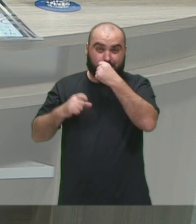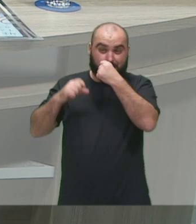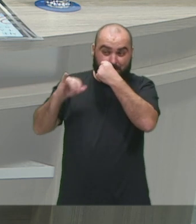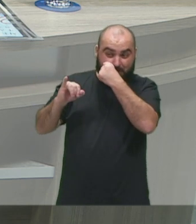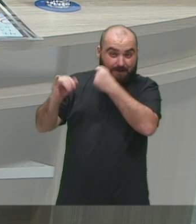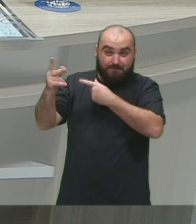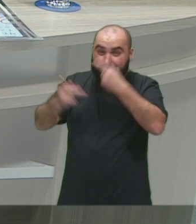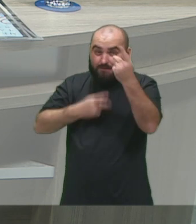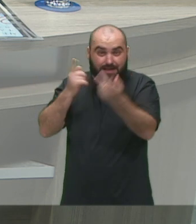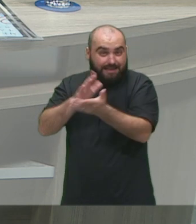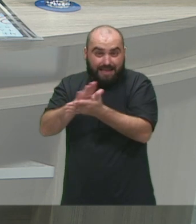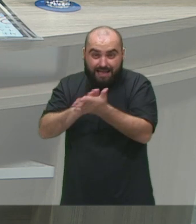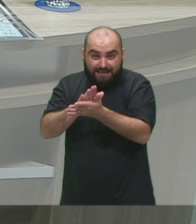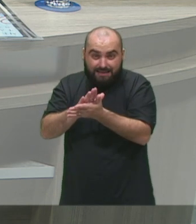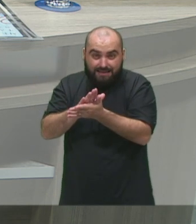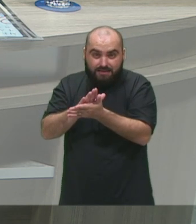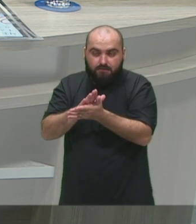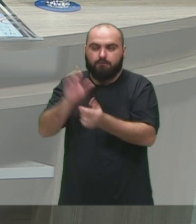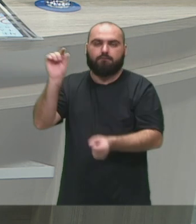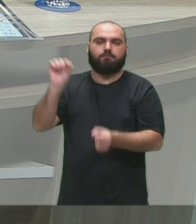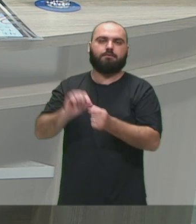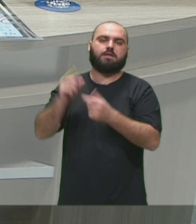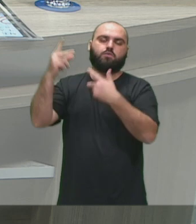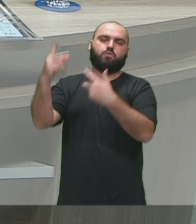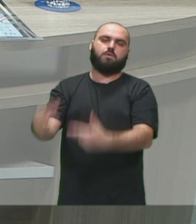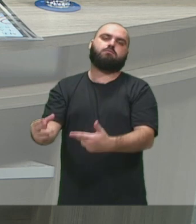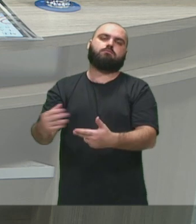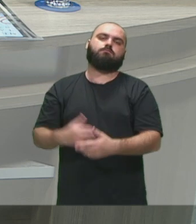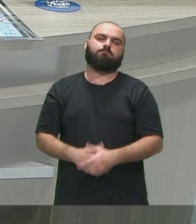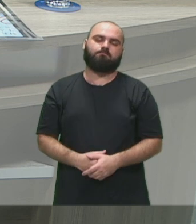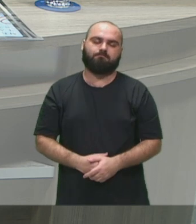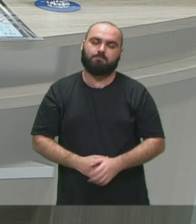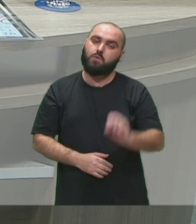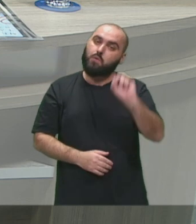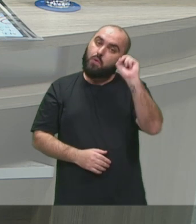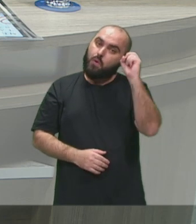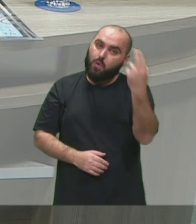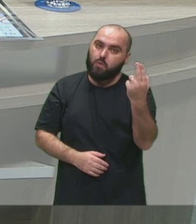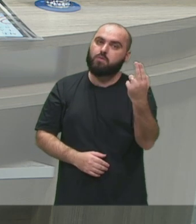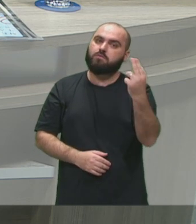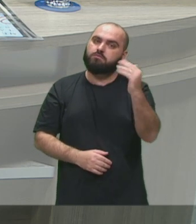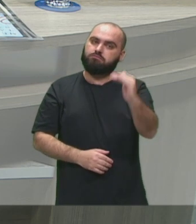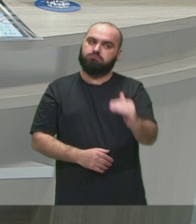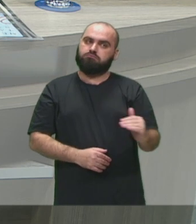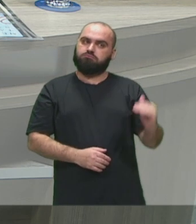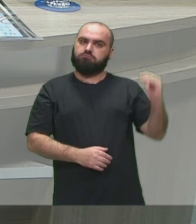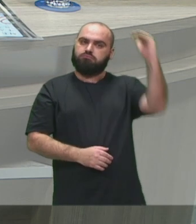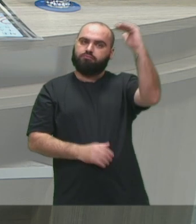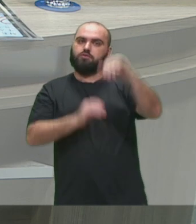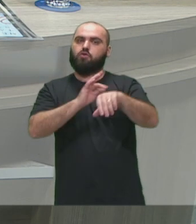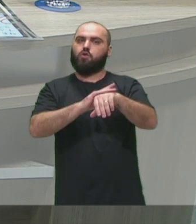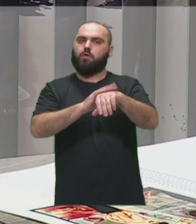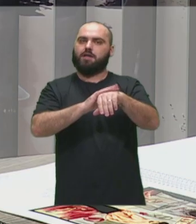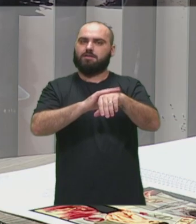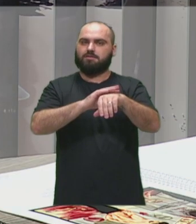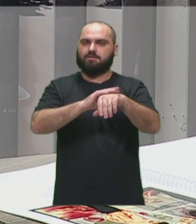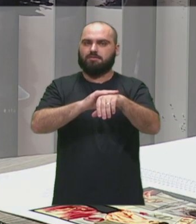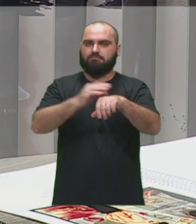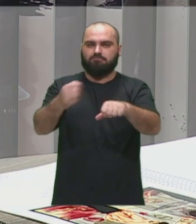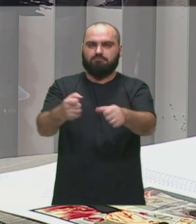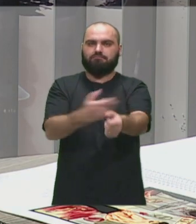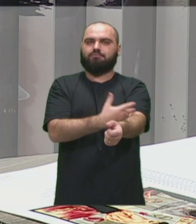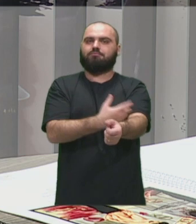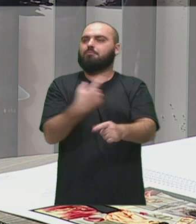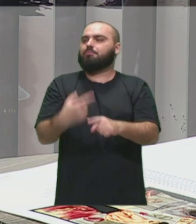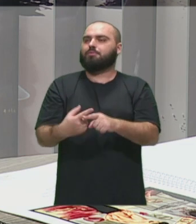acaba reproduzindo. Algumas reproduz, ou ela vai se tornar um adulto doente emocional, porque ela